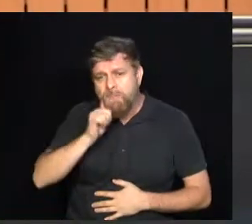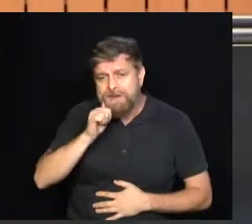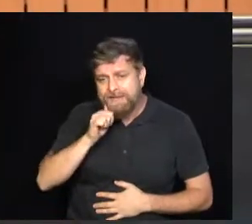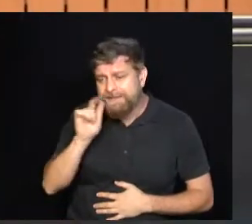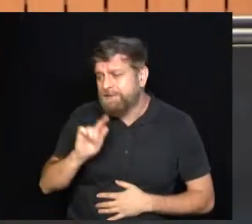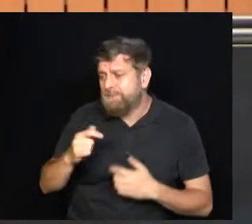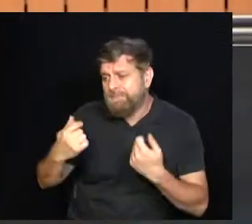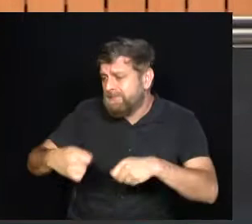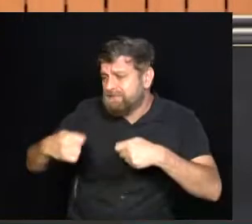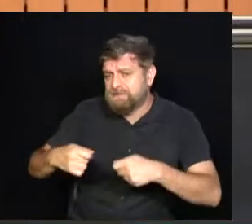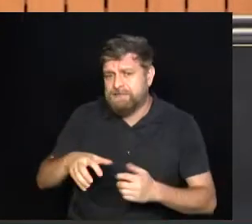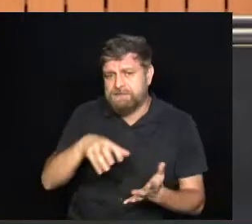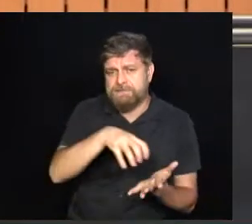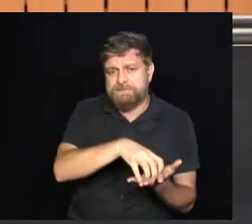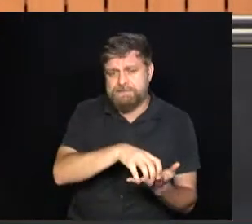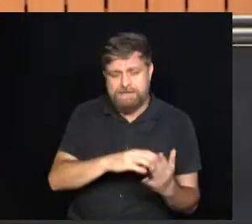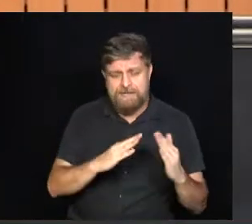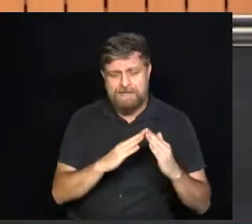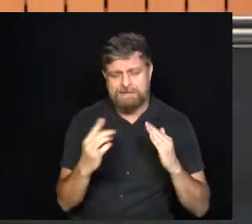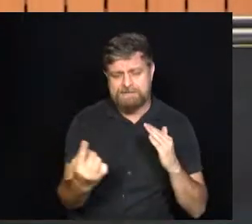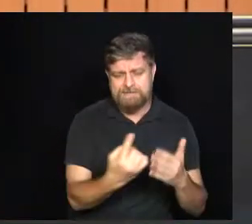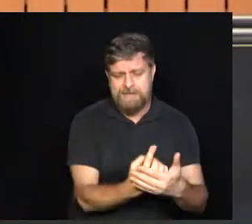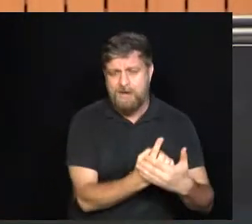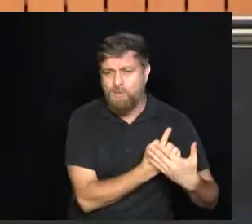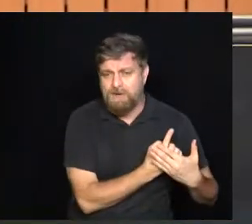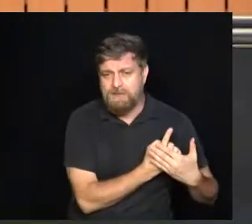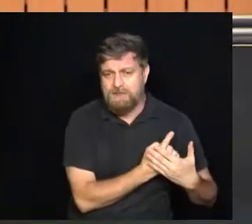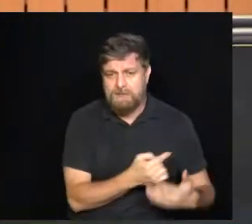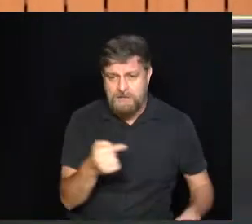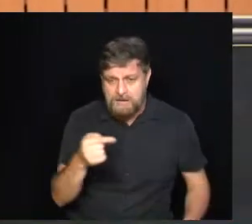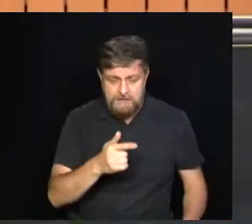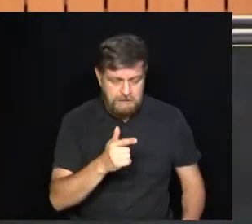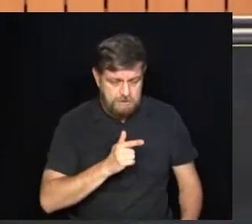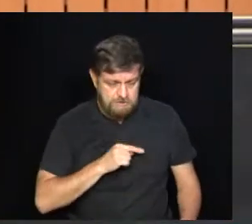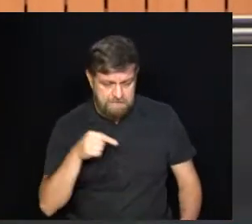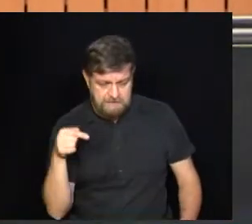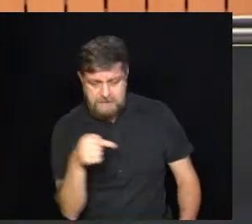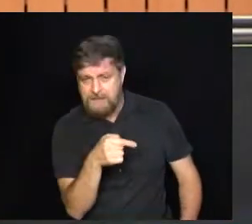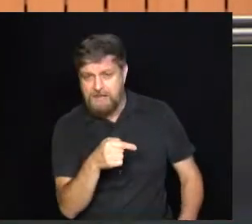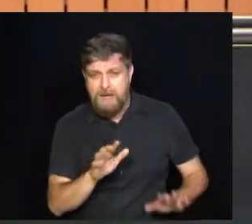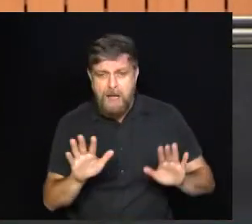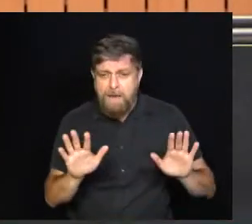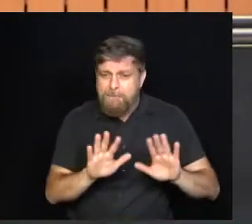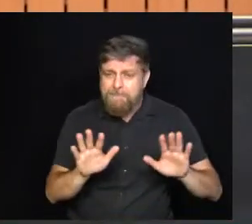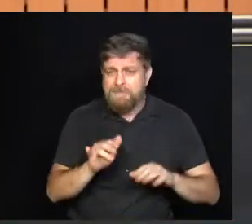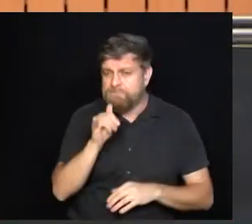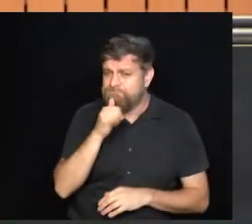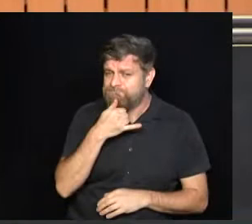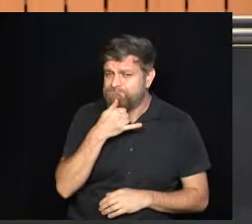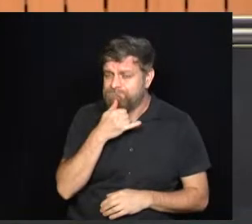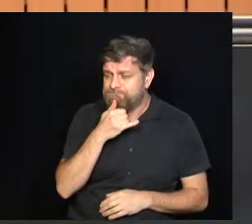precisassem desses serviços, que ele tivesse ali à disposição, mas, infelizmente, essa não é a